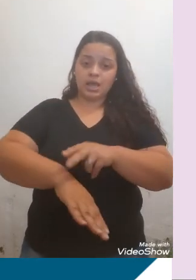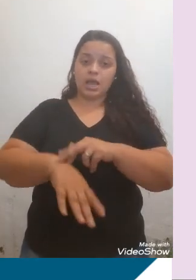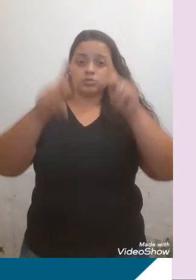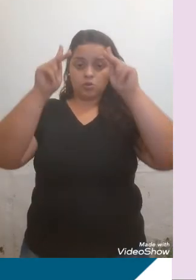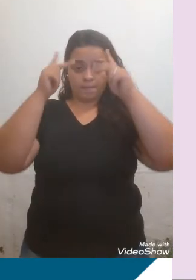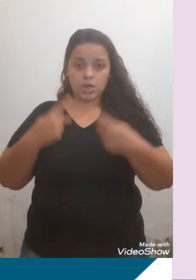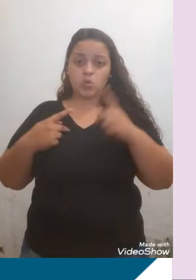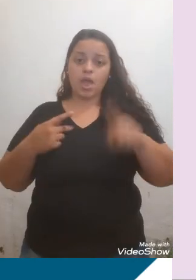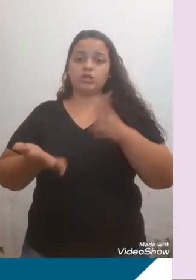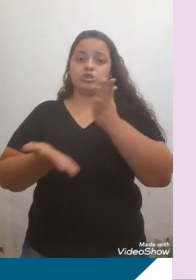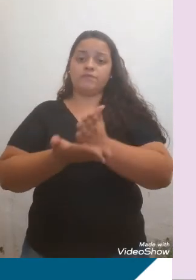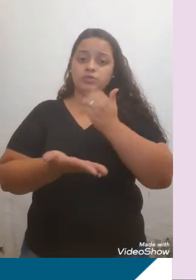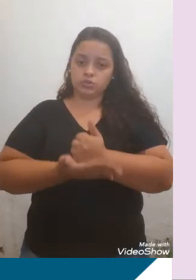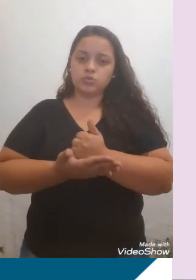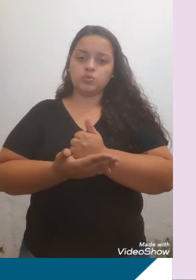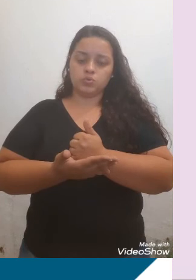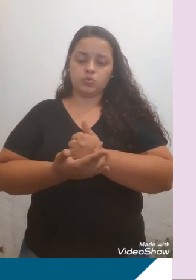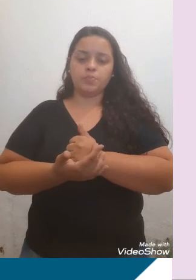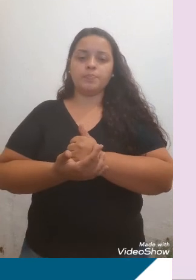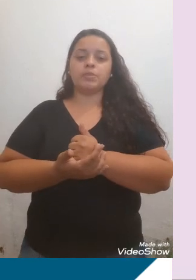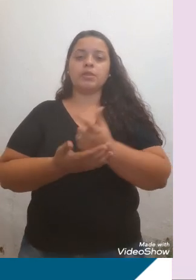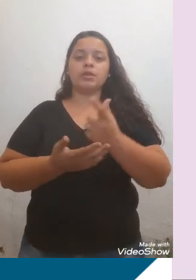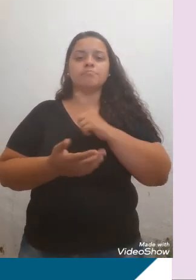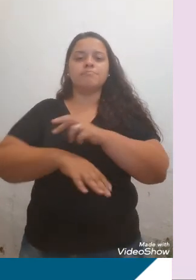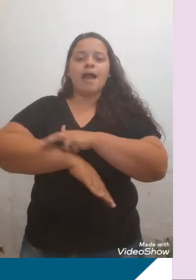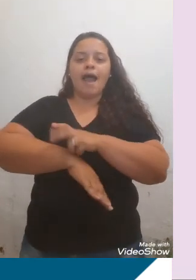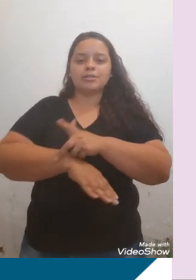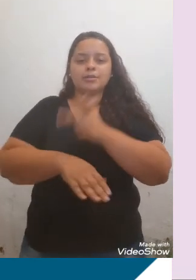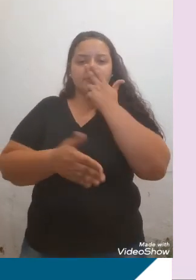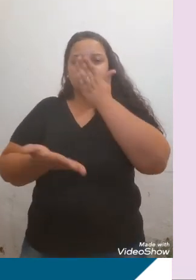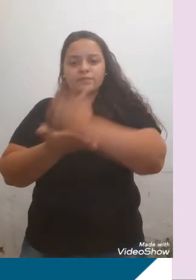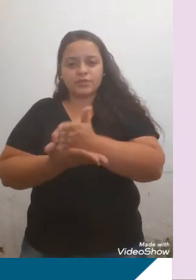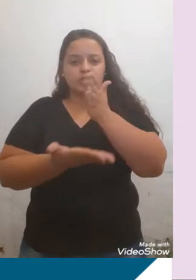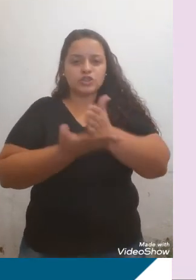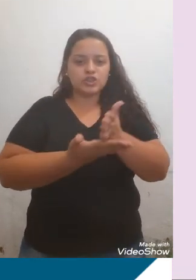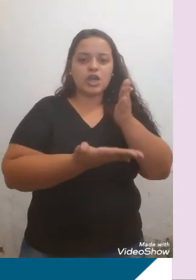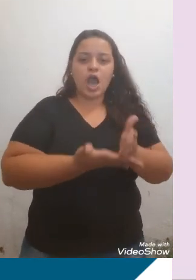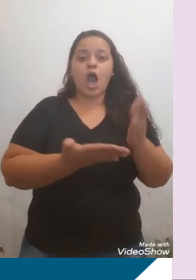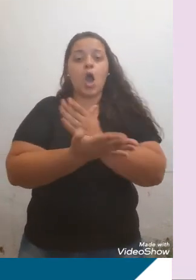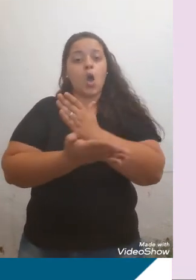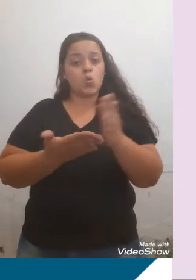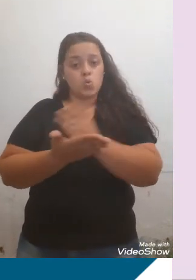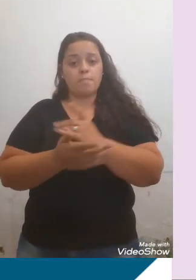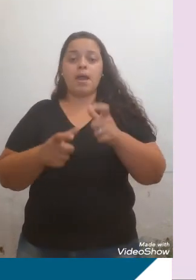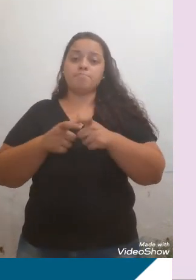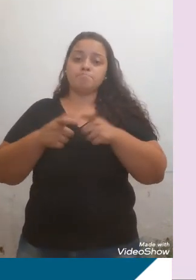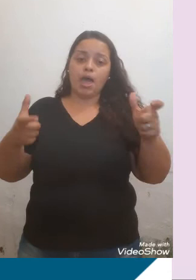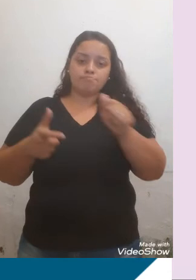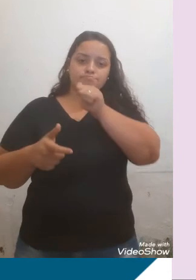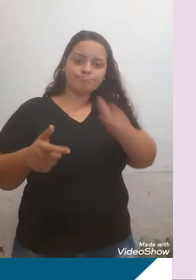seres humanos eram divididos biologicamente em raças, onde algumas seriam